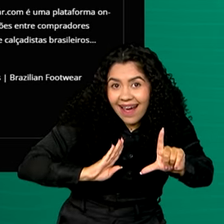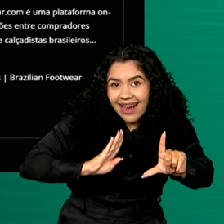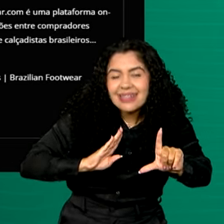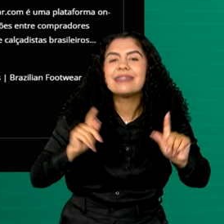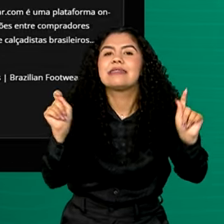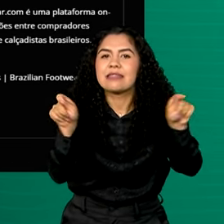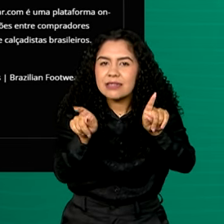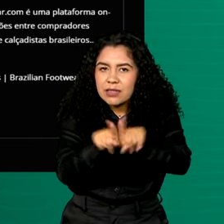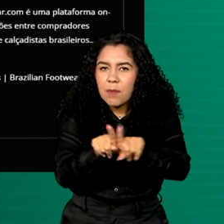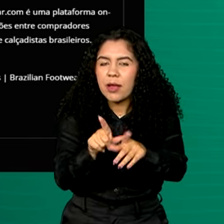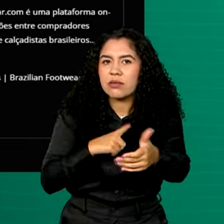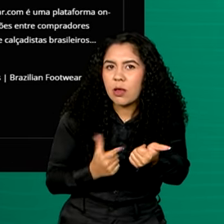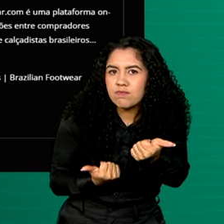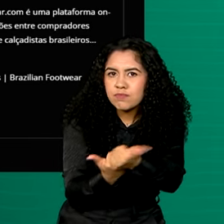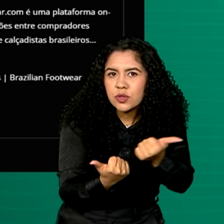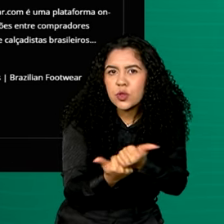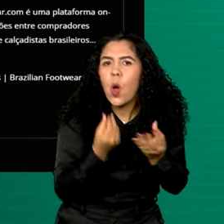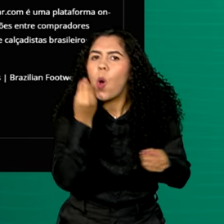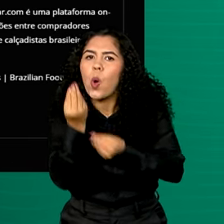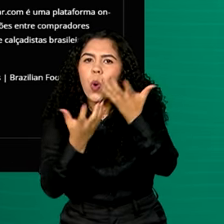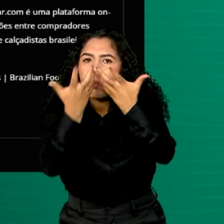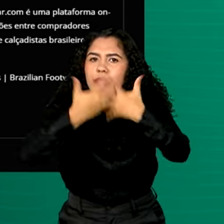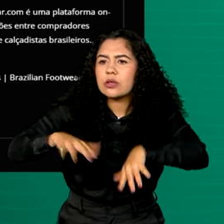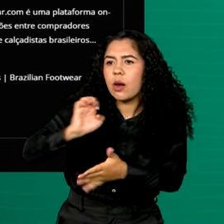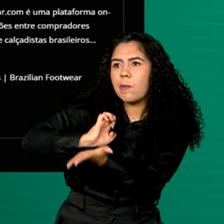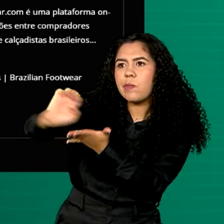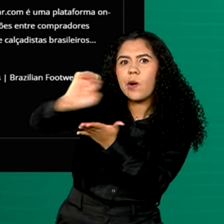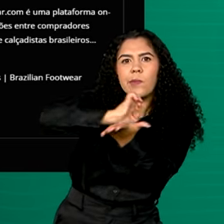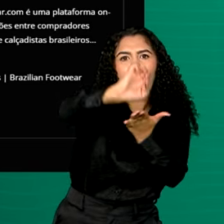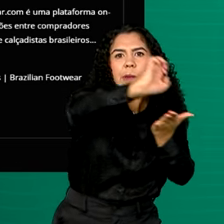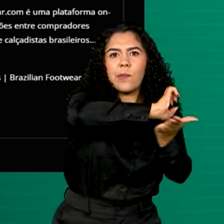suporte às exportações para todos os continentes